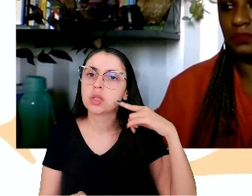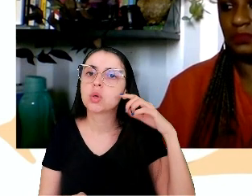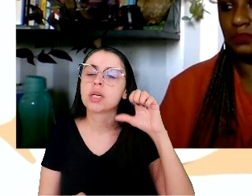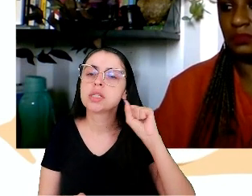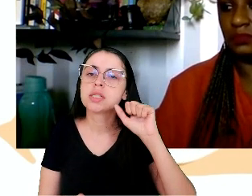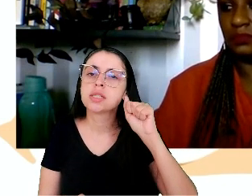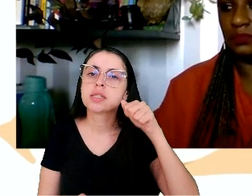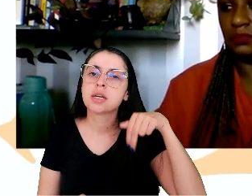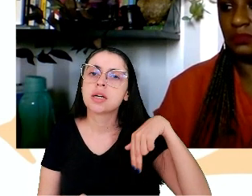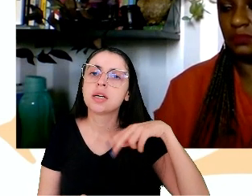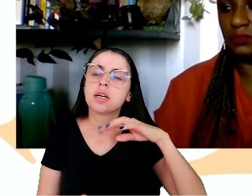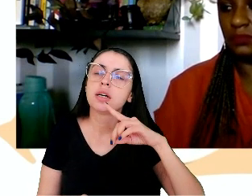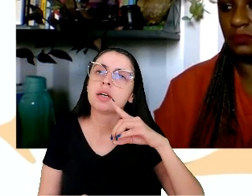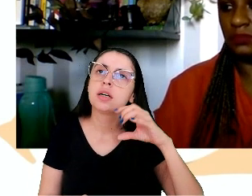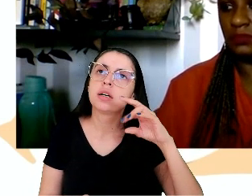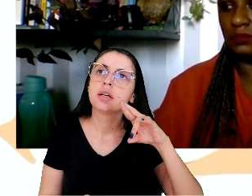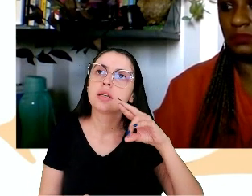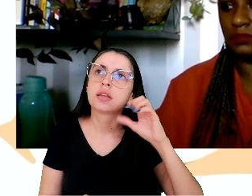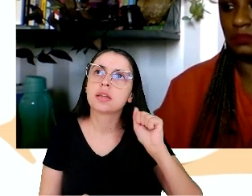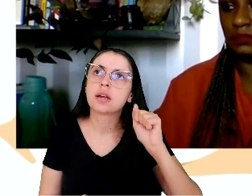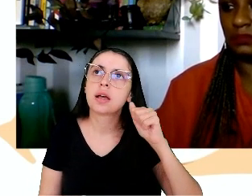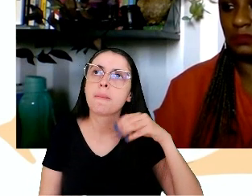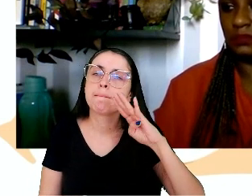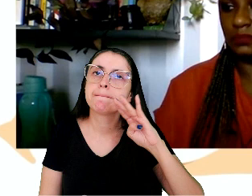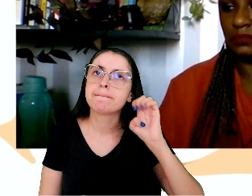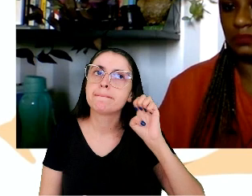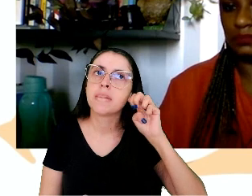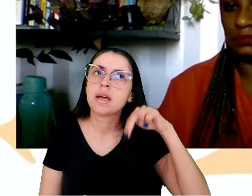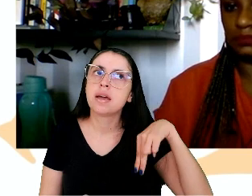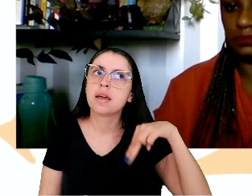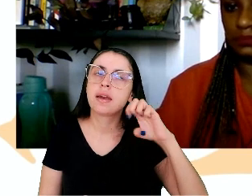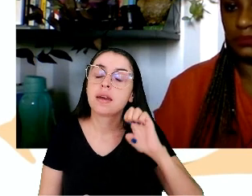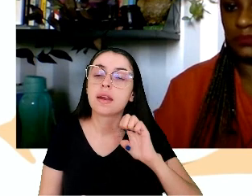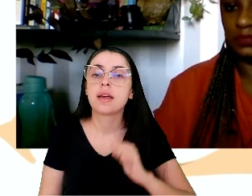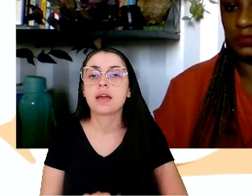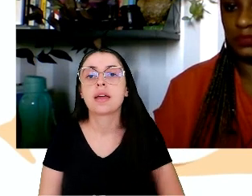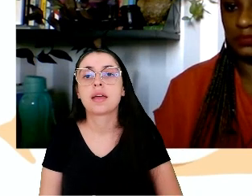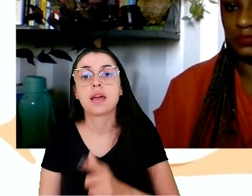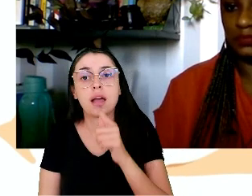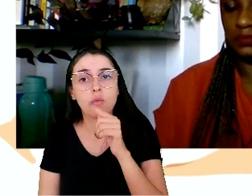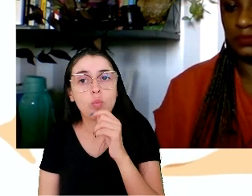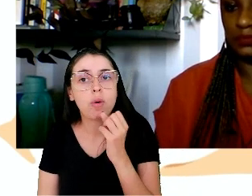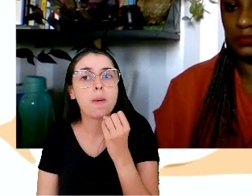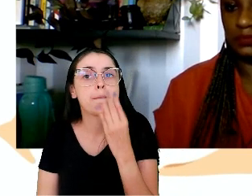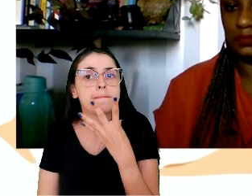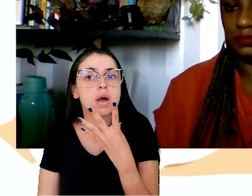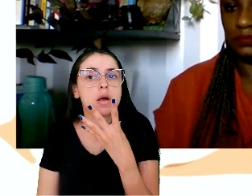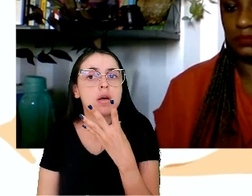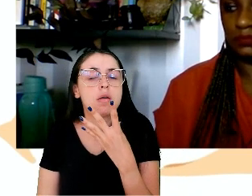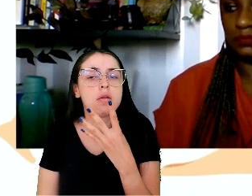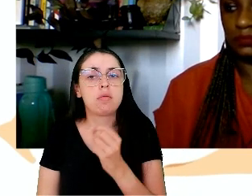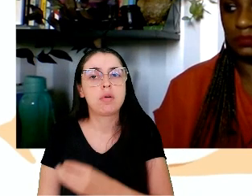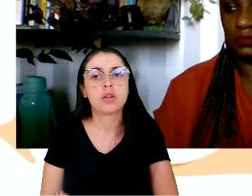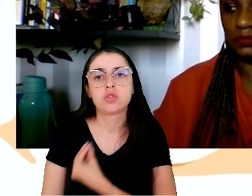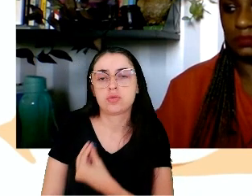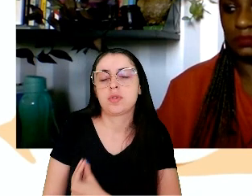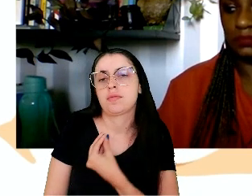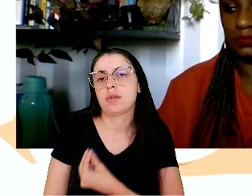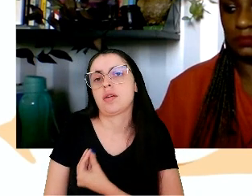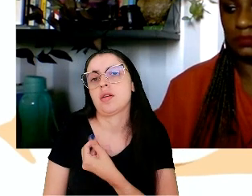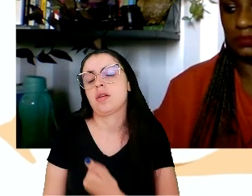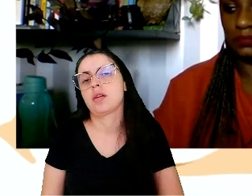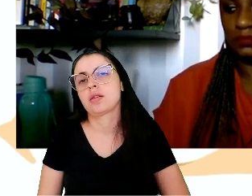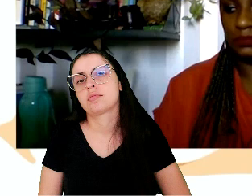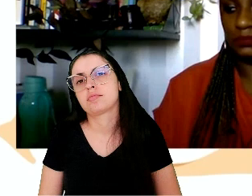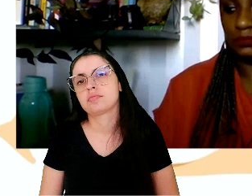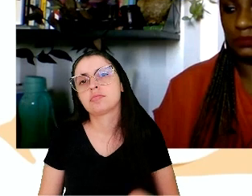Bene Francis, por essa ferramenta Água Boa de Viver, que vai certamente colaborar para termos